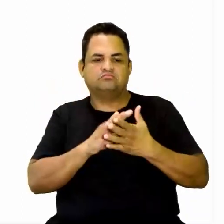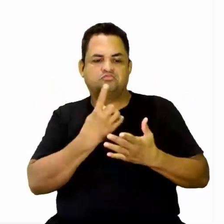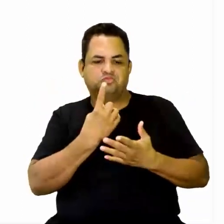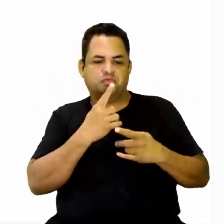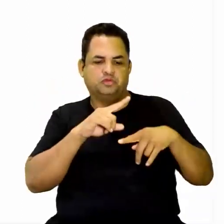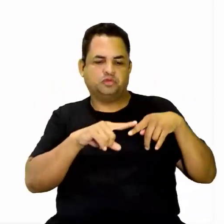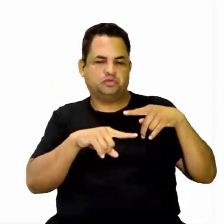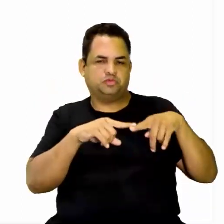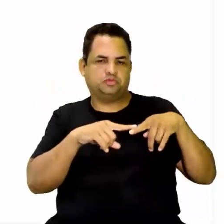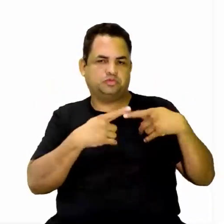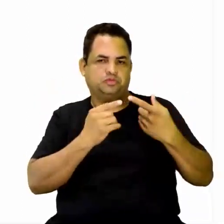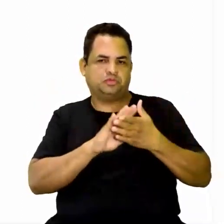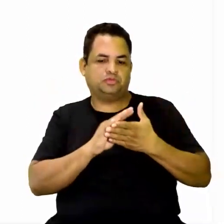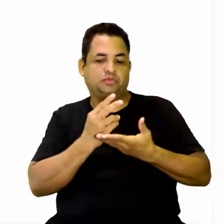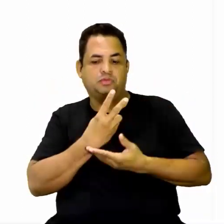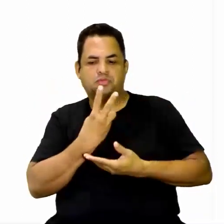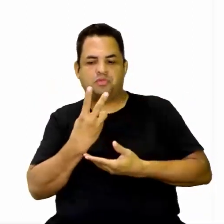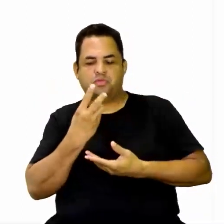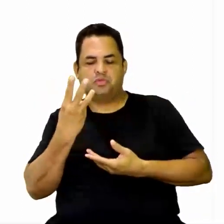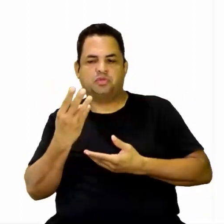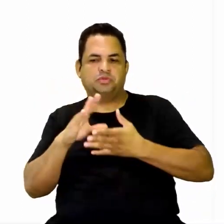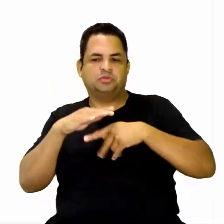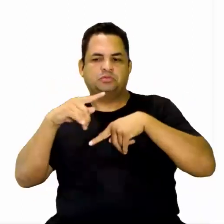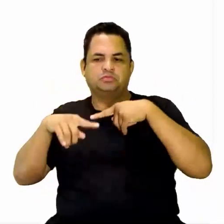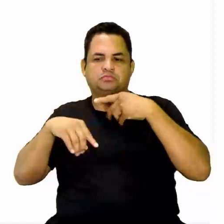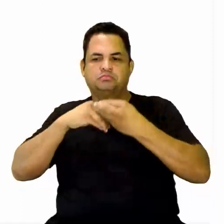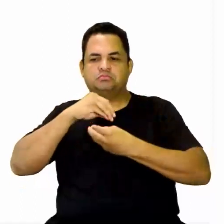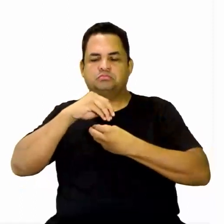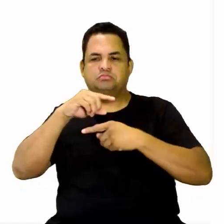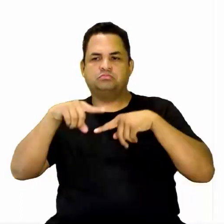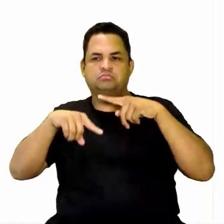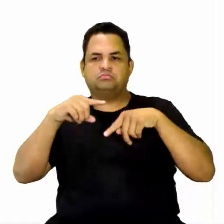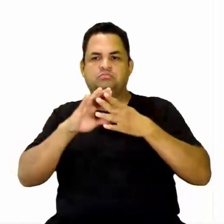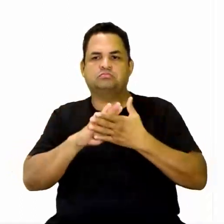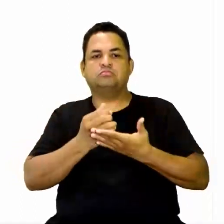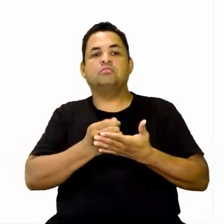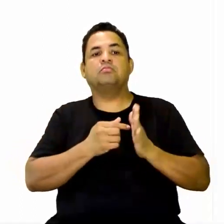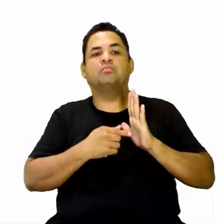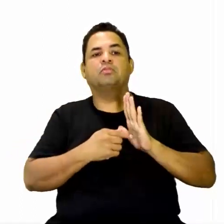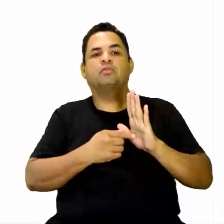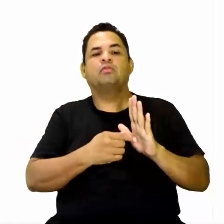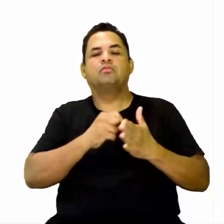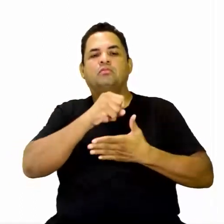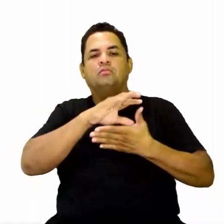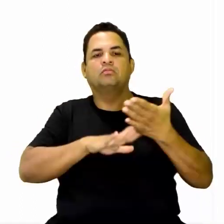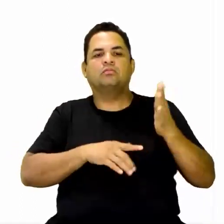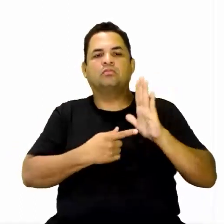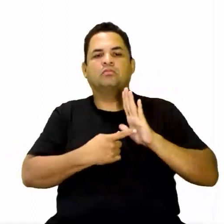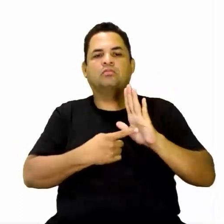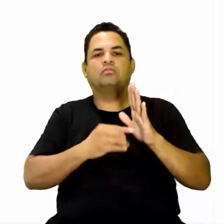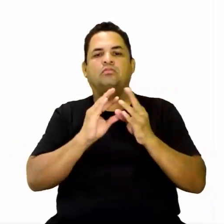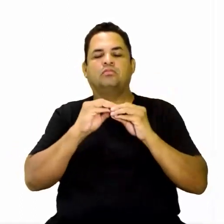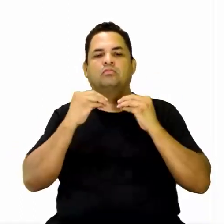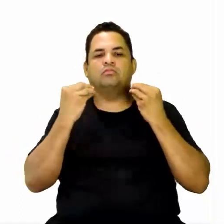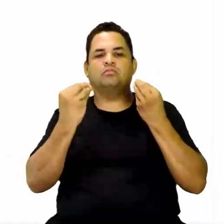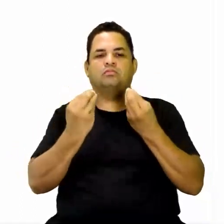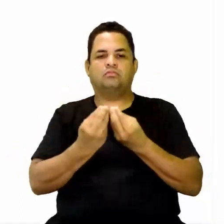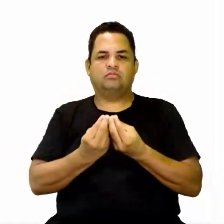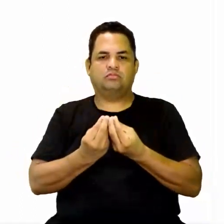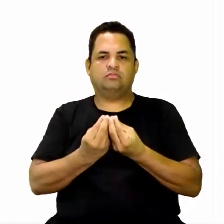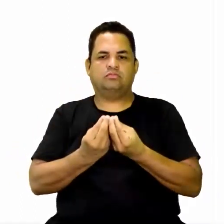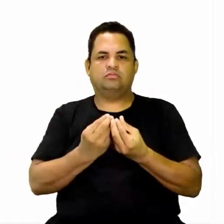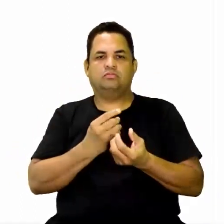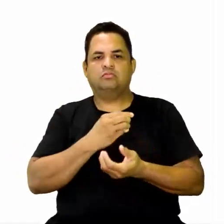compostas. Indique a alternativa que apresenta, olha só,